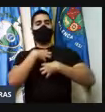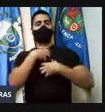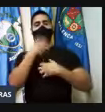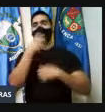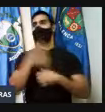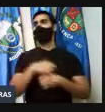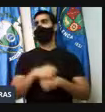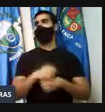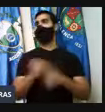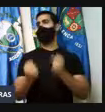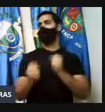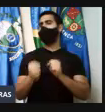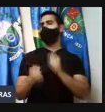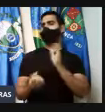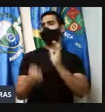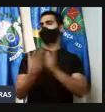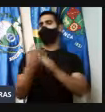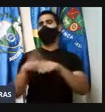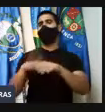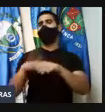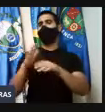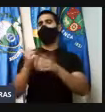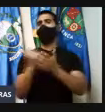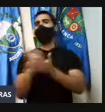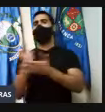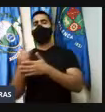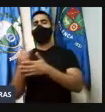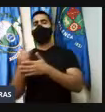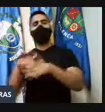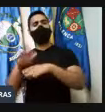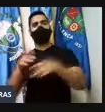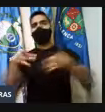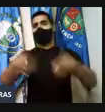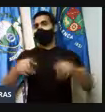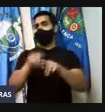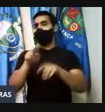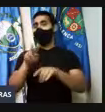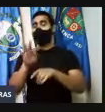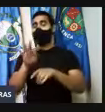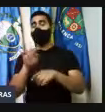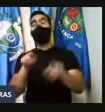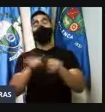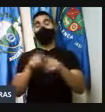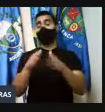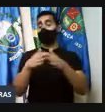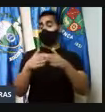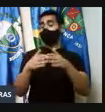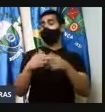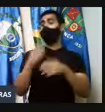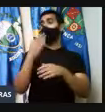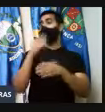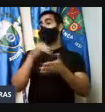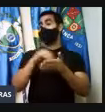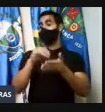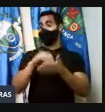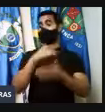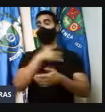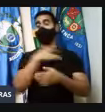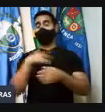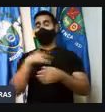dificuldade, criarmos mais alguns respiradores, mais alguns leitos, e também pedindo à secretária de saúde que possa vir aqui